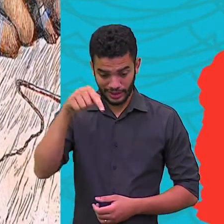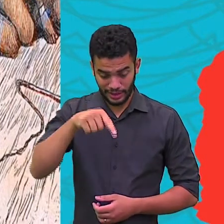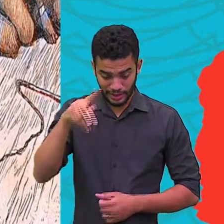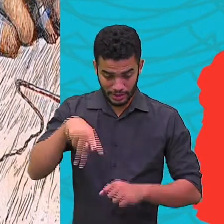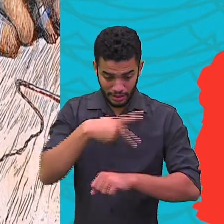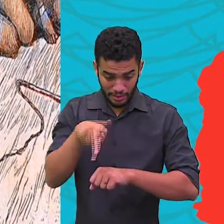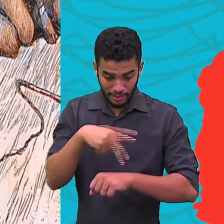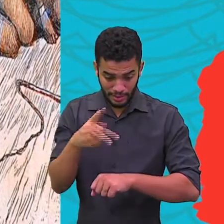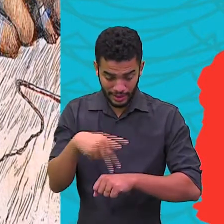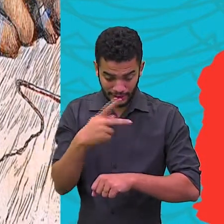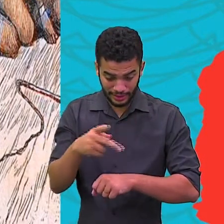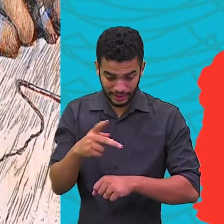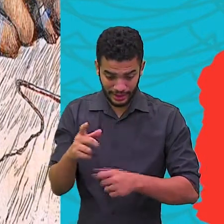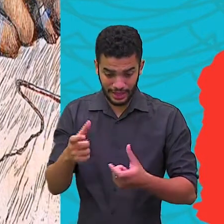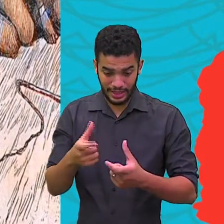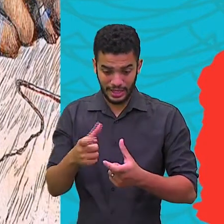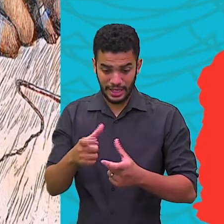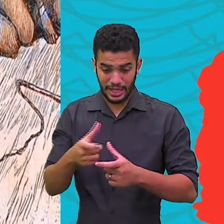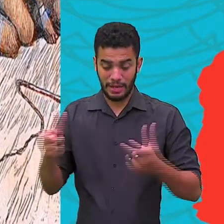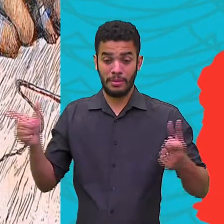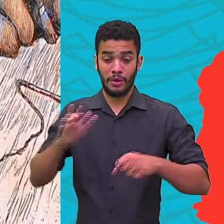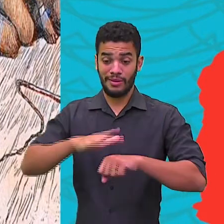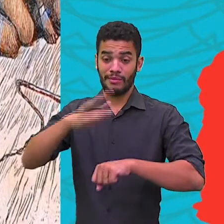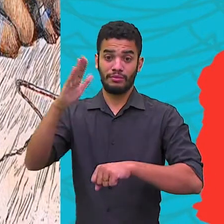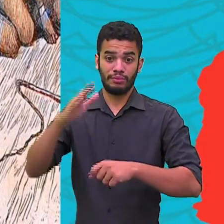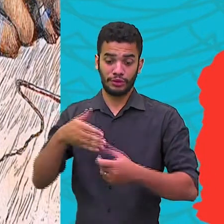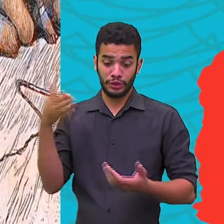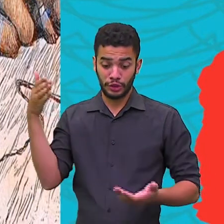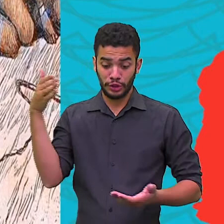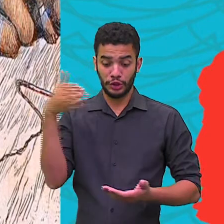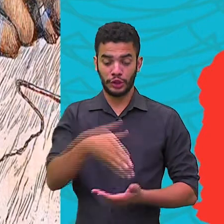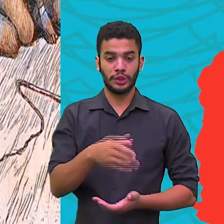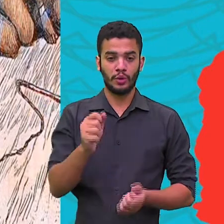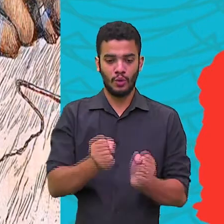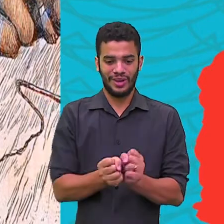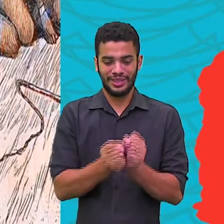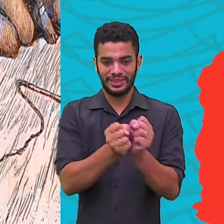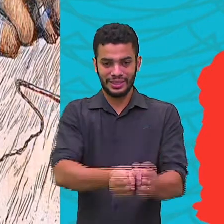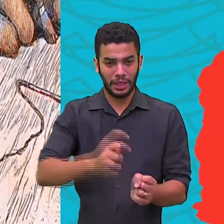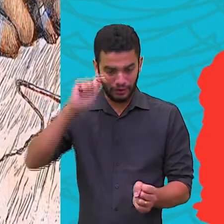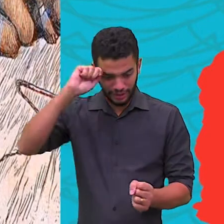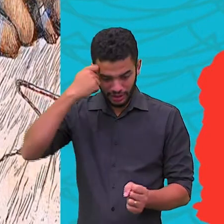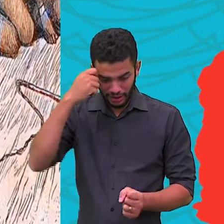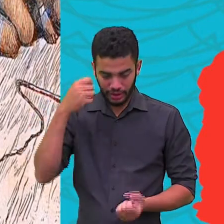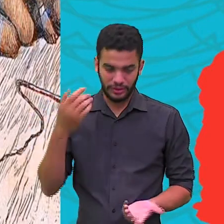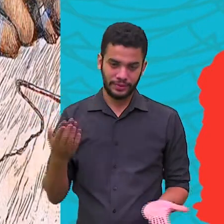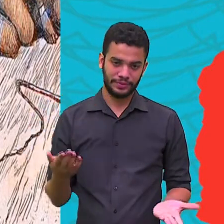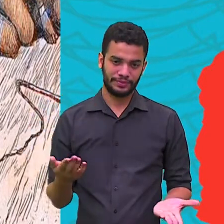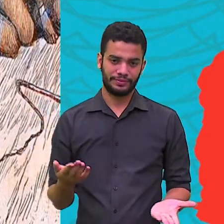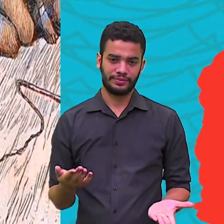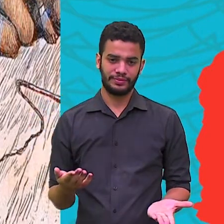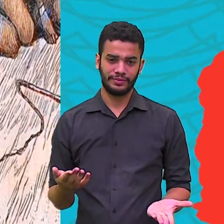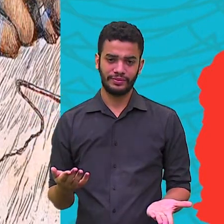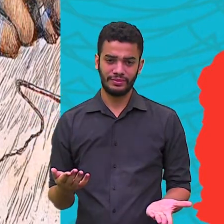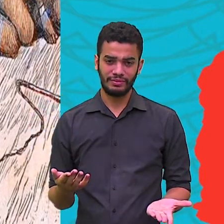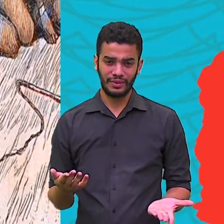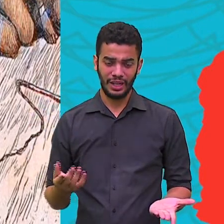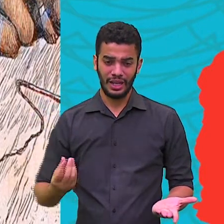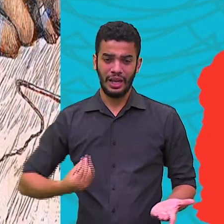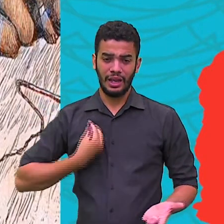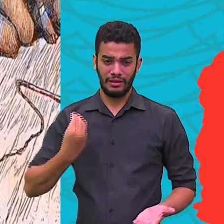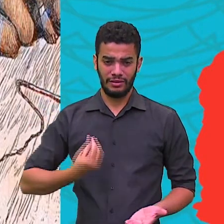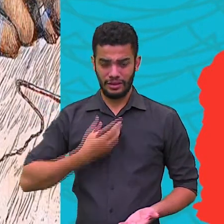escravizados no continente americano. A vida de um escravo era dura e era marcada pela violência